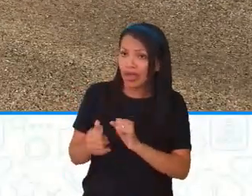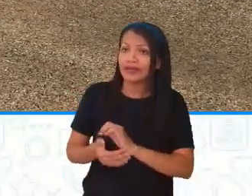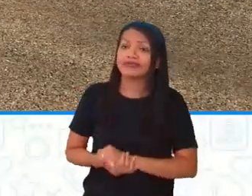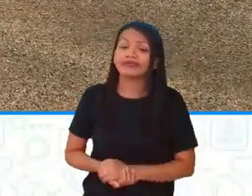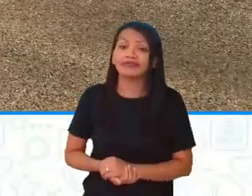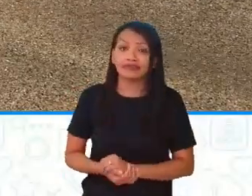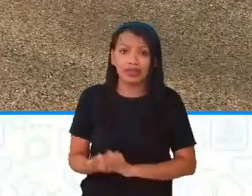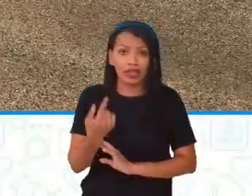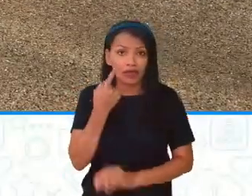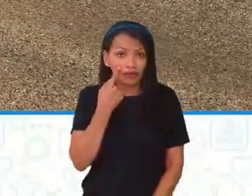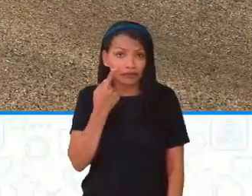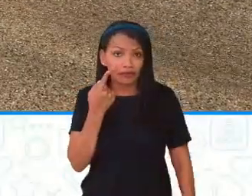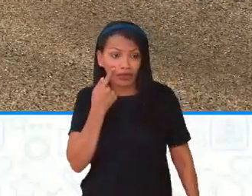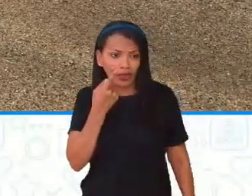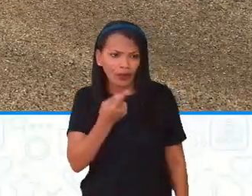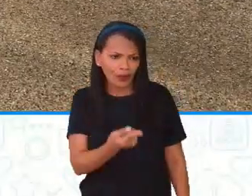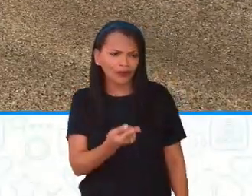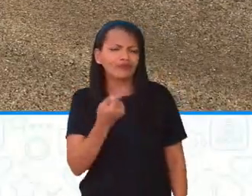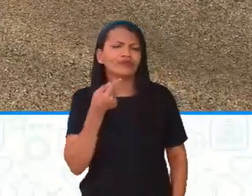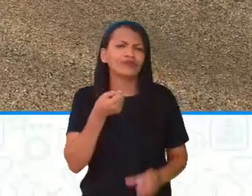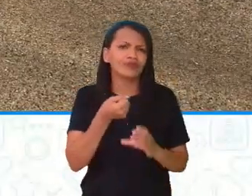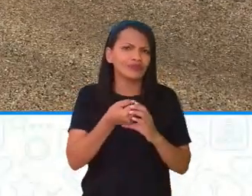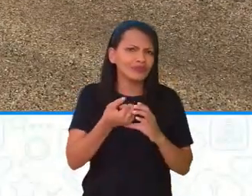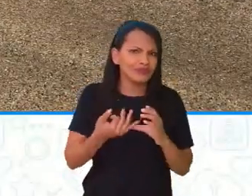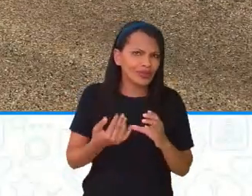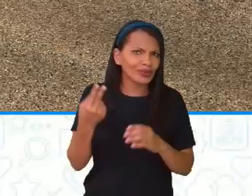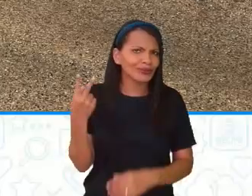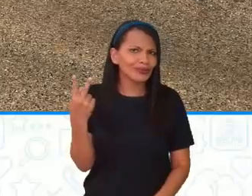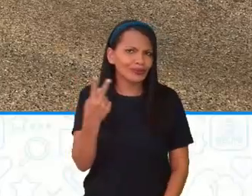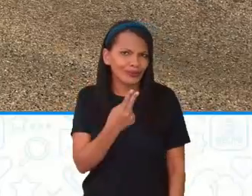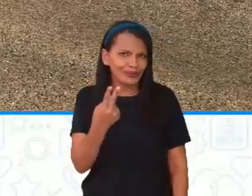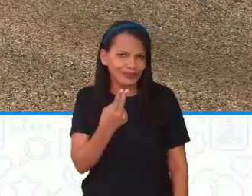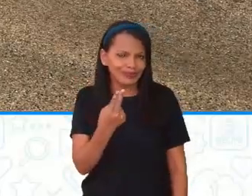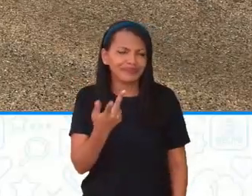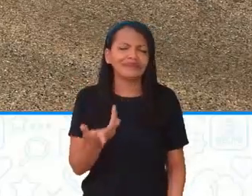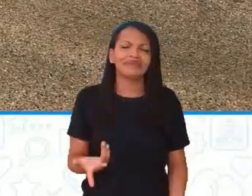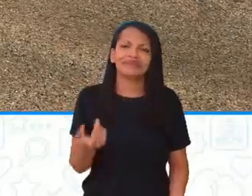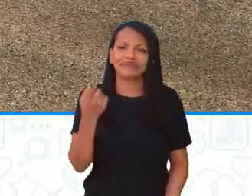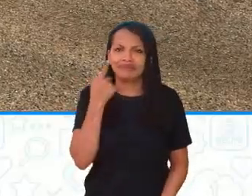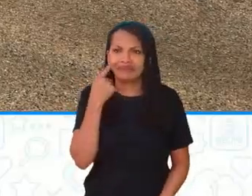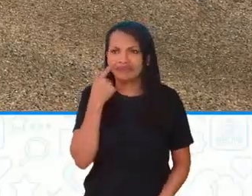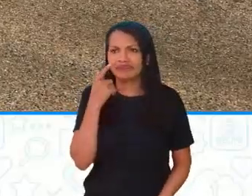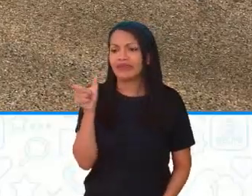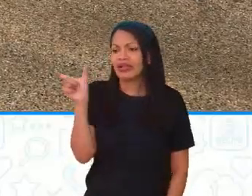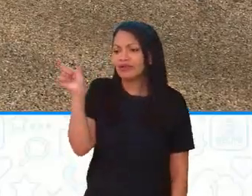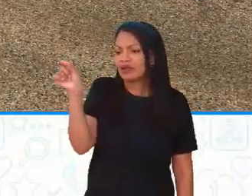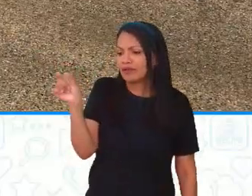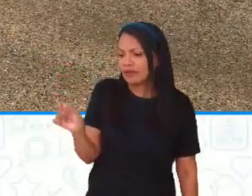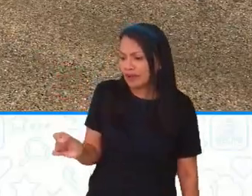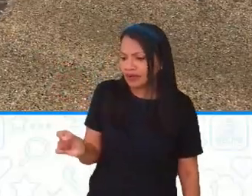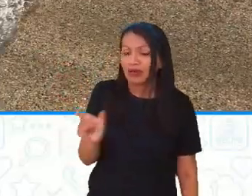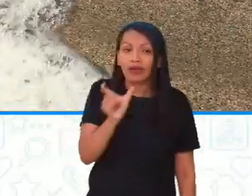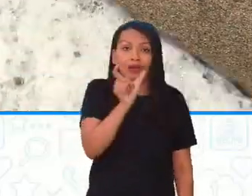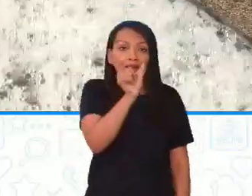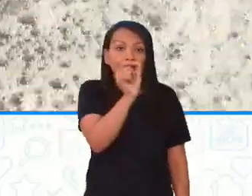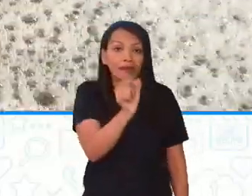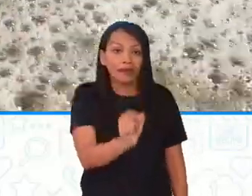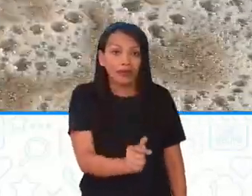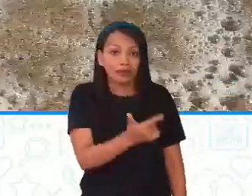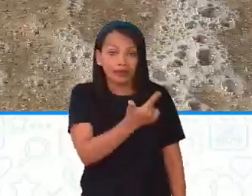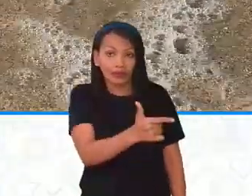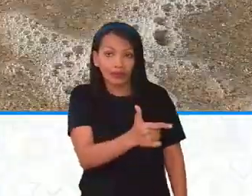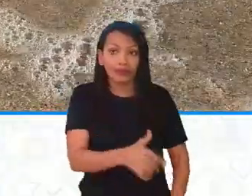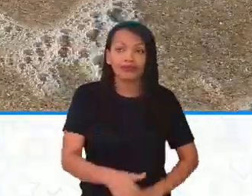gente, deu para a gente ver bastante a característica desses dois animais, né? Dos animais vertebrados e dos animais invertebrados.